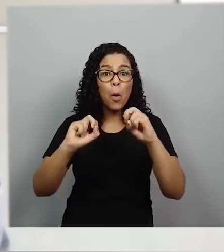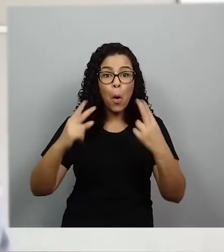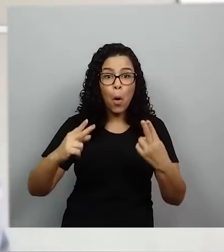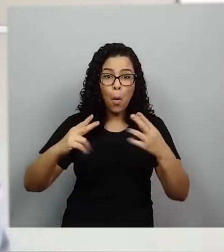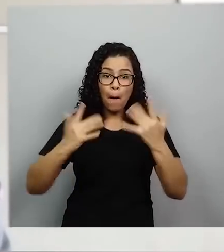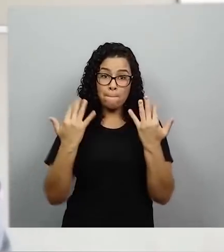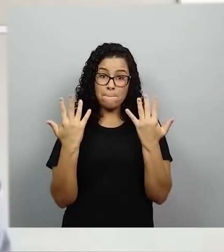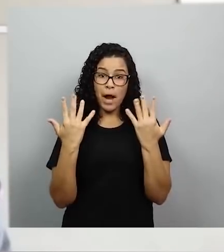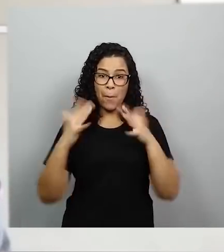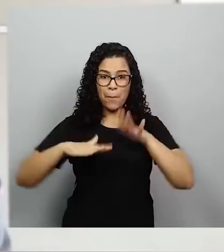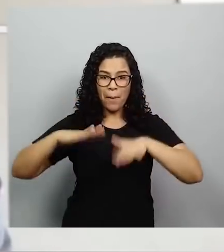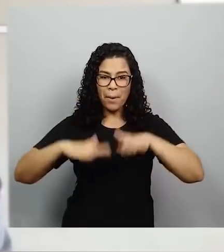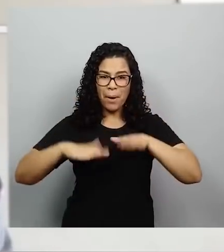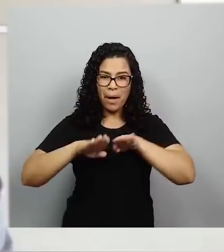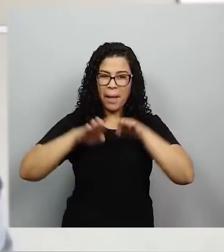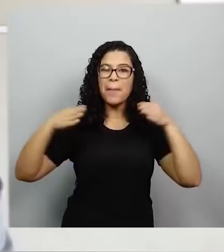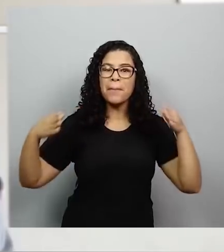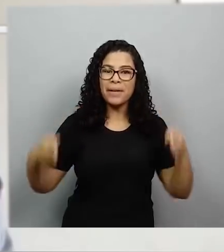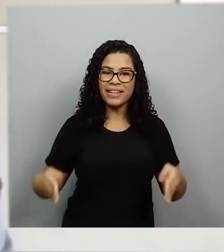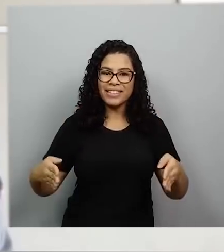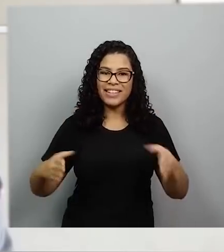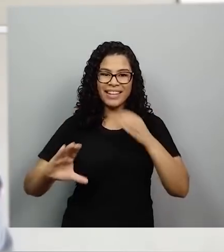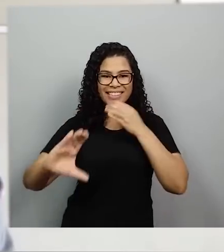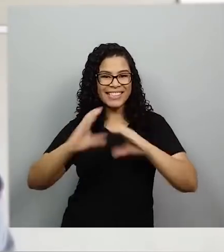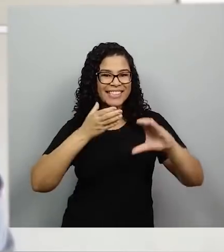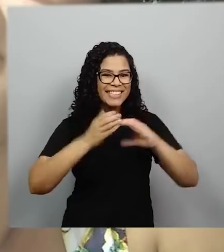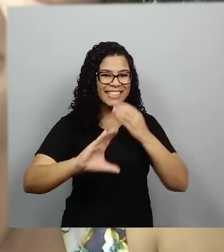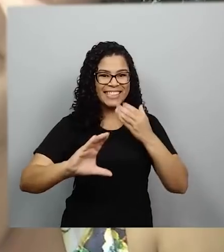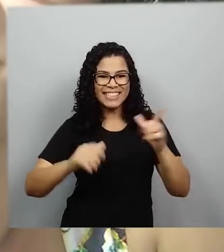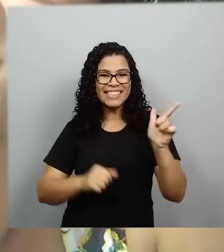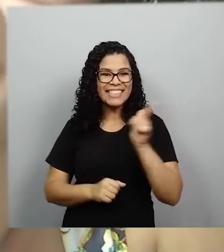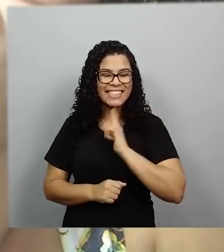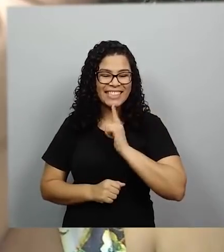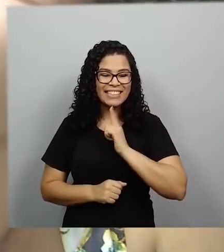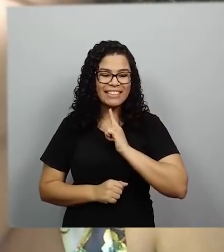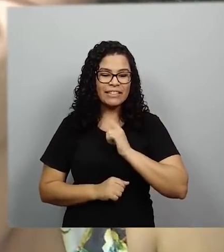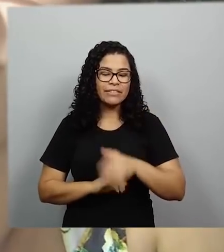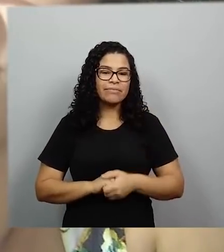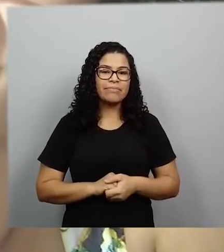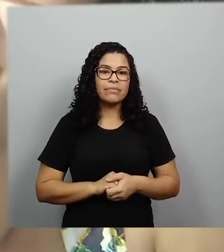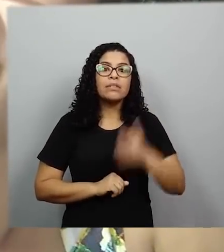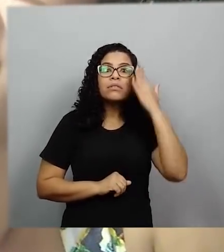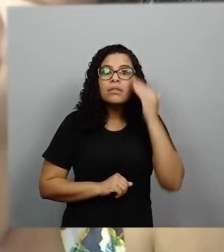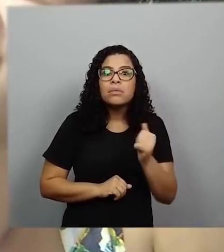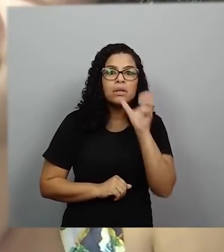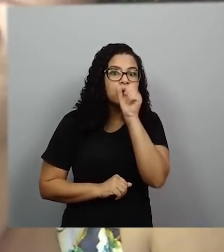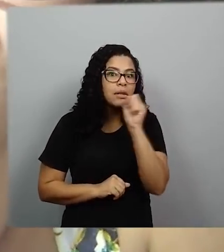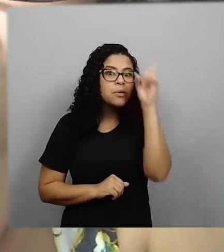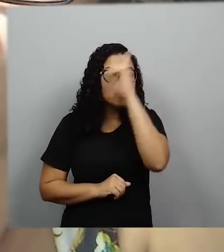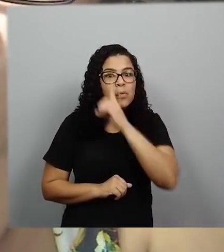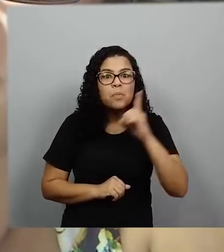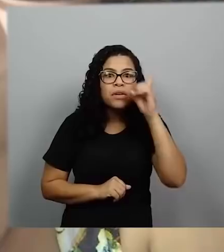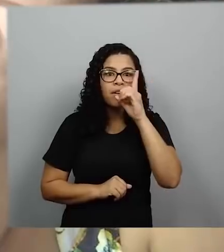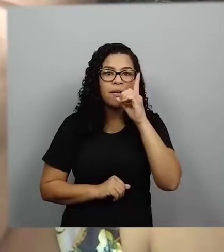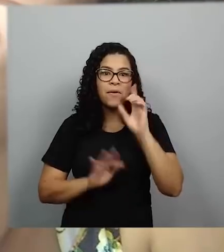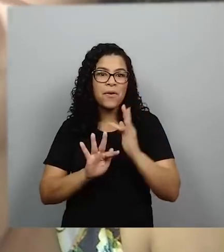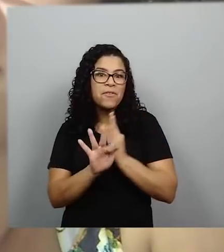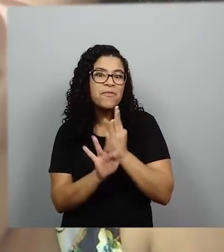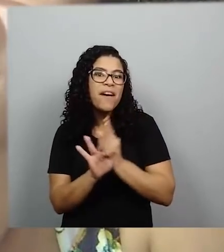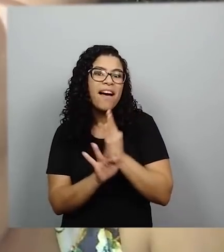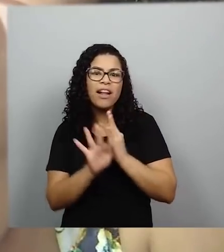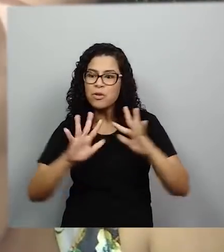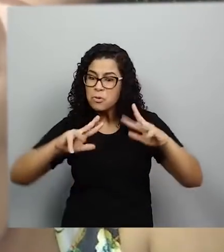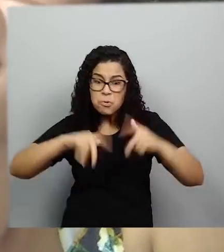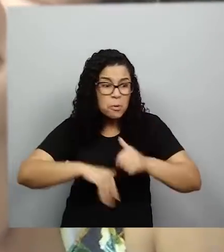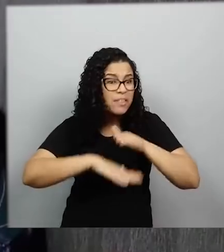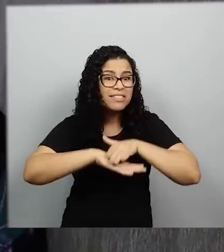com o batuque das mãozinhas nas mesas enquanto cantam juntos. Queremos saber como foi o final de semana, das aventuras que vocês viveram